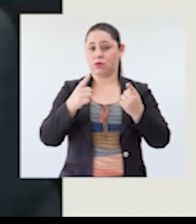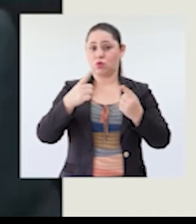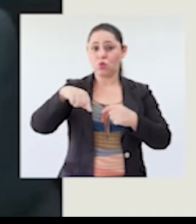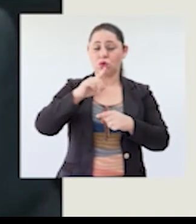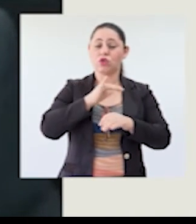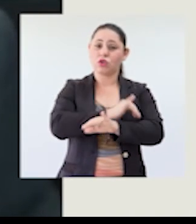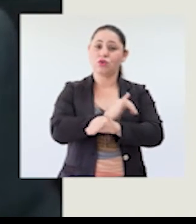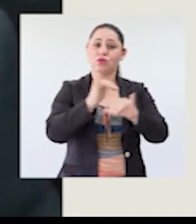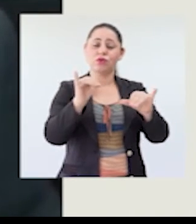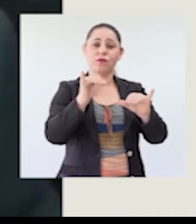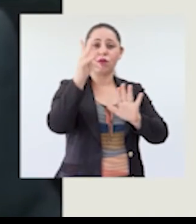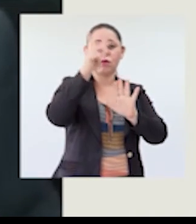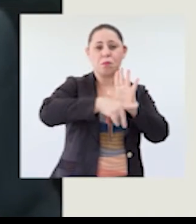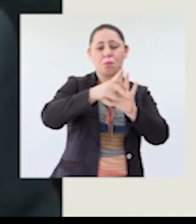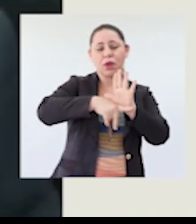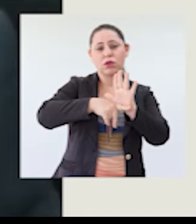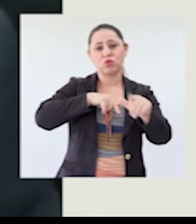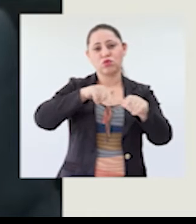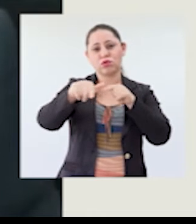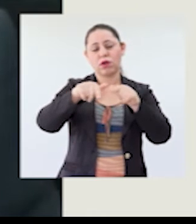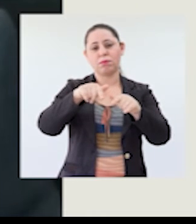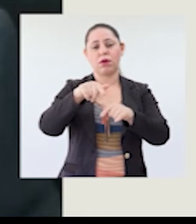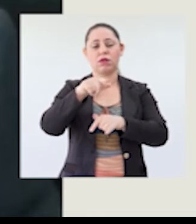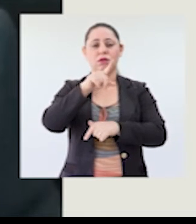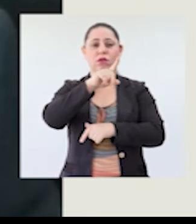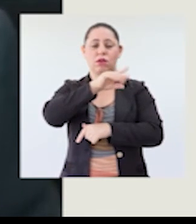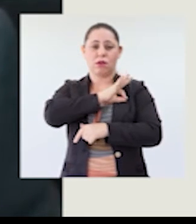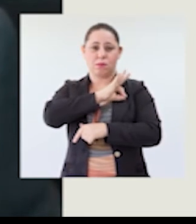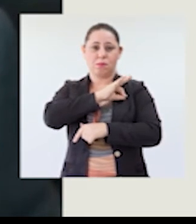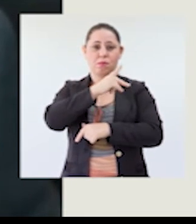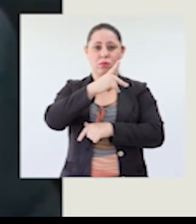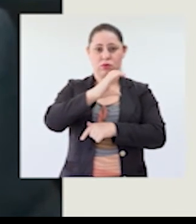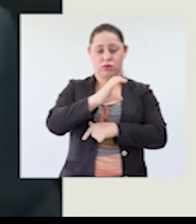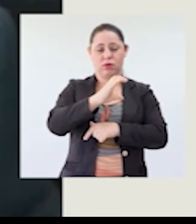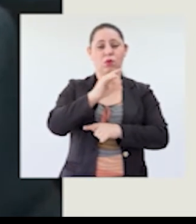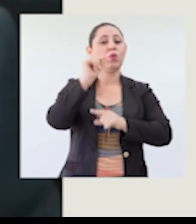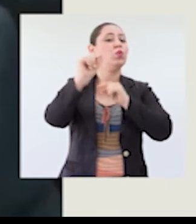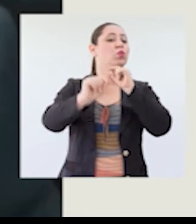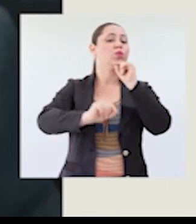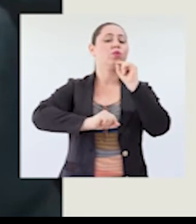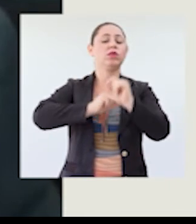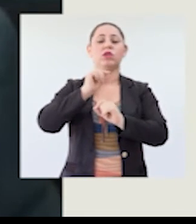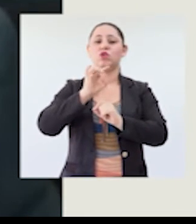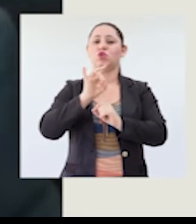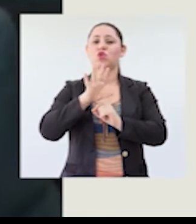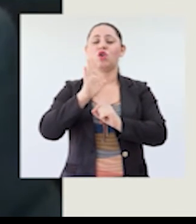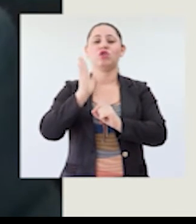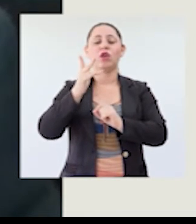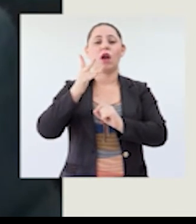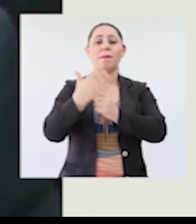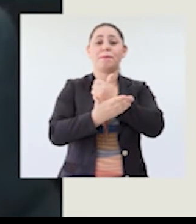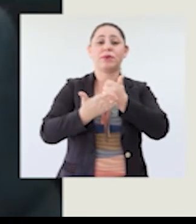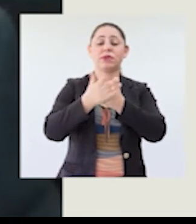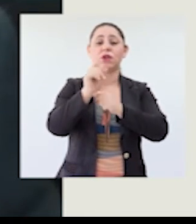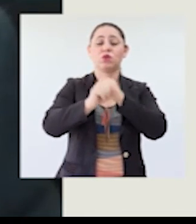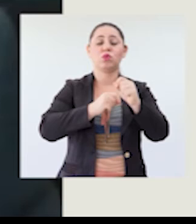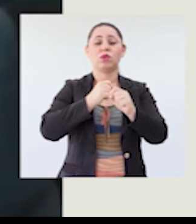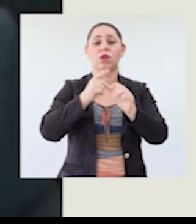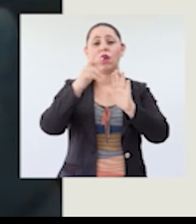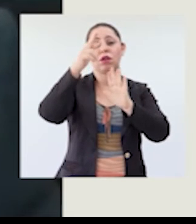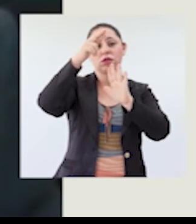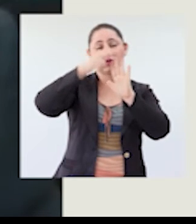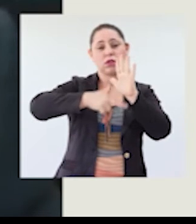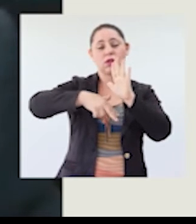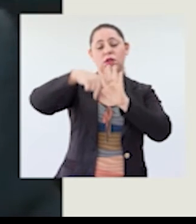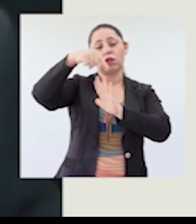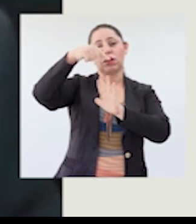já divulgamos um plano de operações da Polícia Civil, que por si só baseia-se em uma resolução,